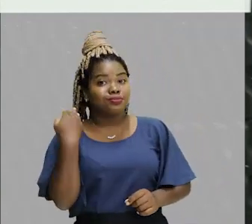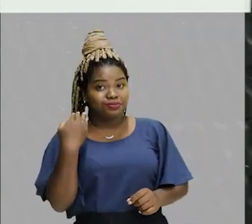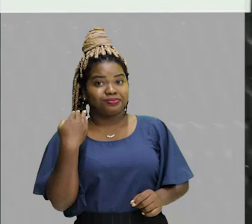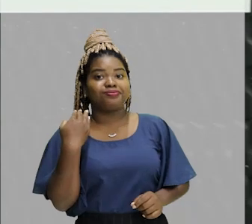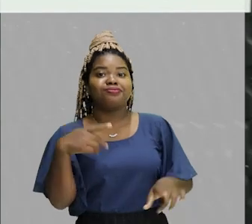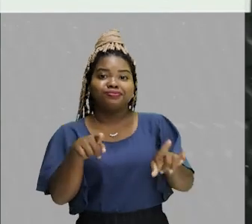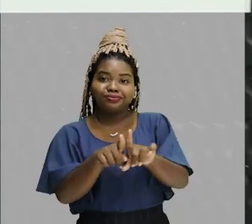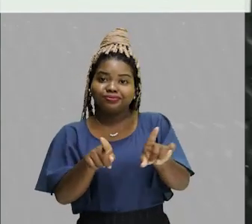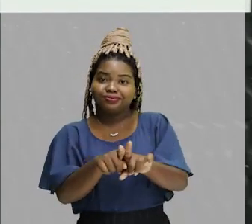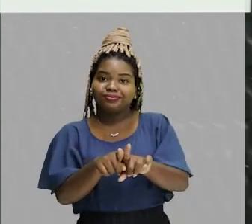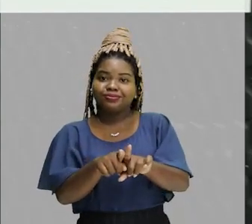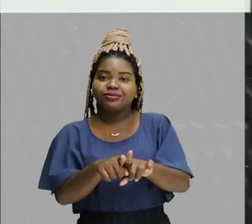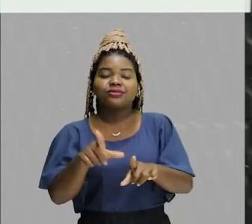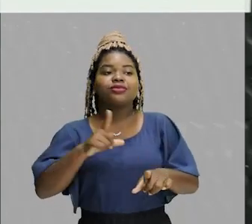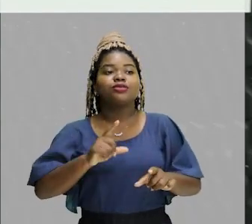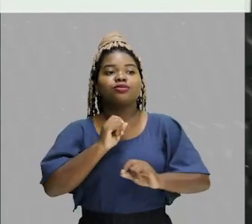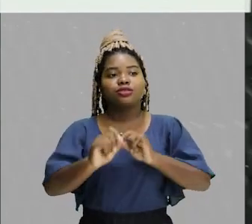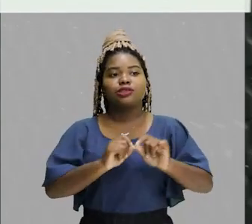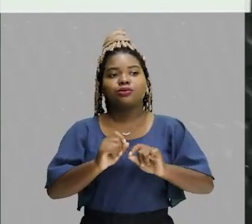conclusão,